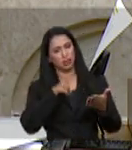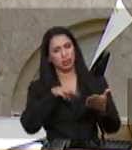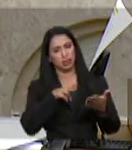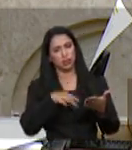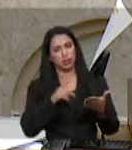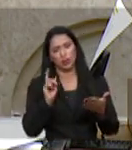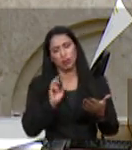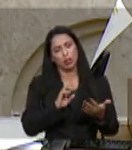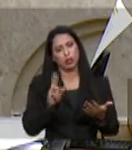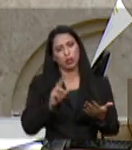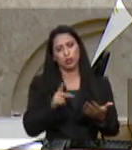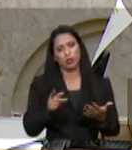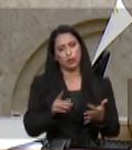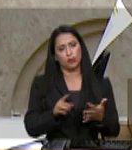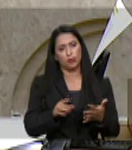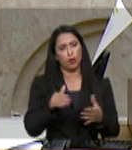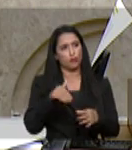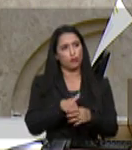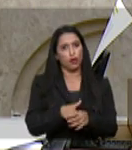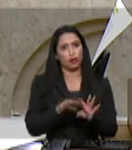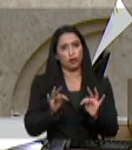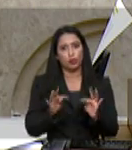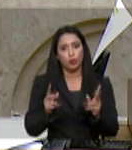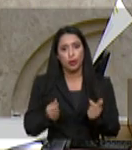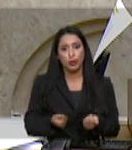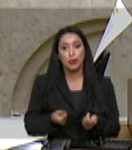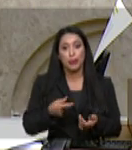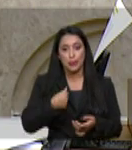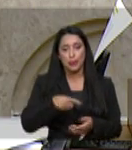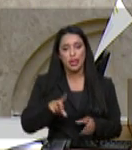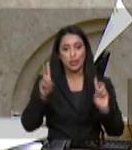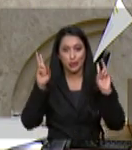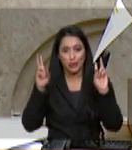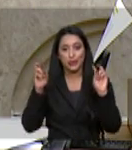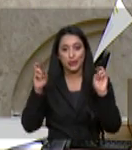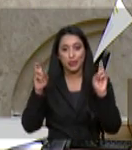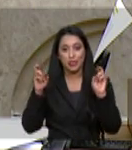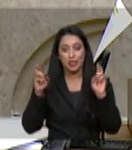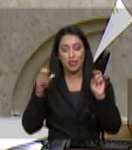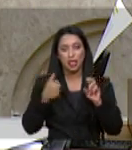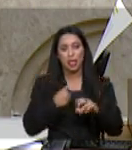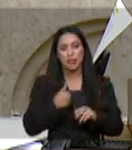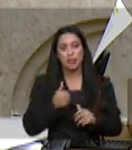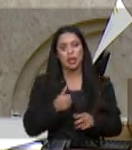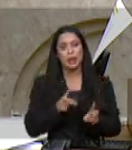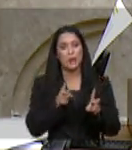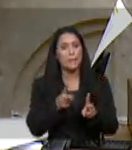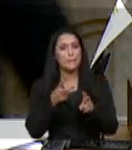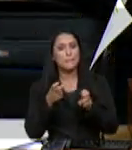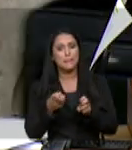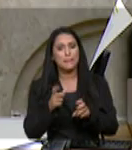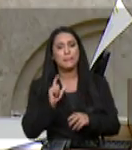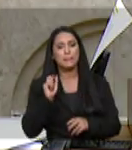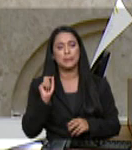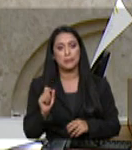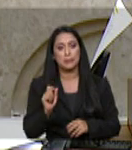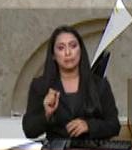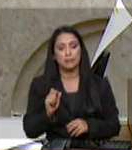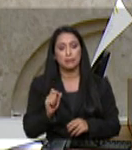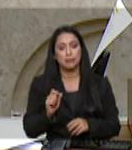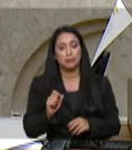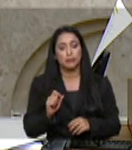que não voa aqui repassar todo voto mas lendo sobre o tema eu verifico que